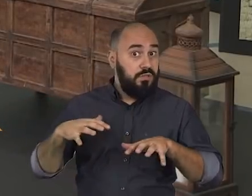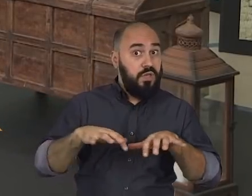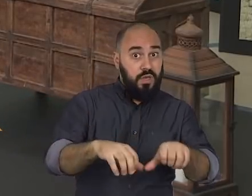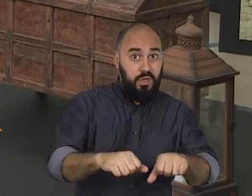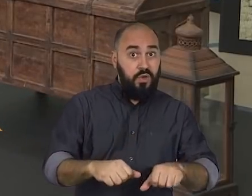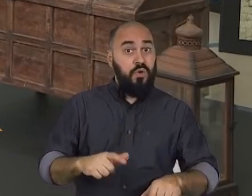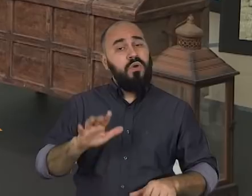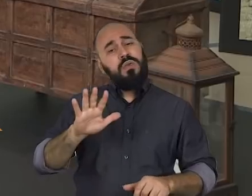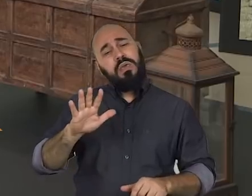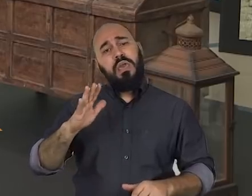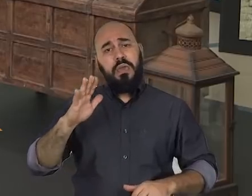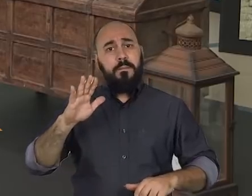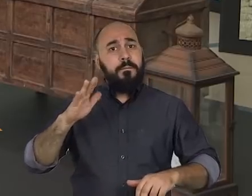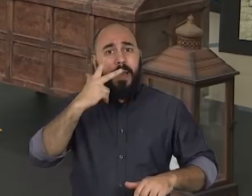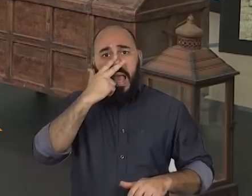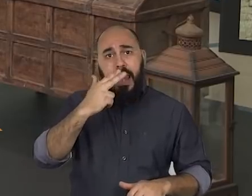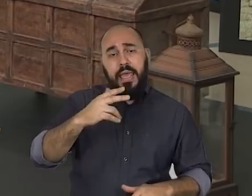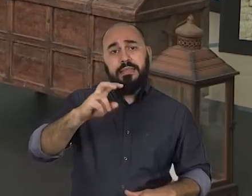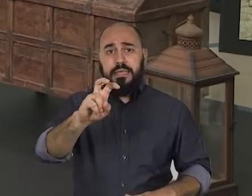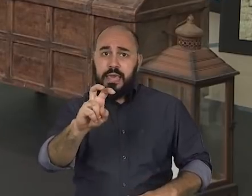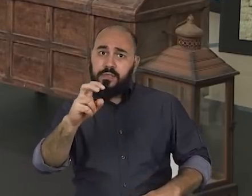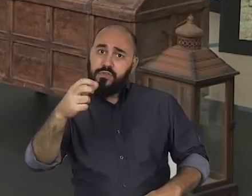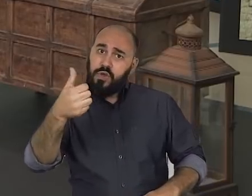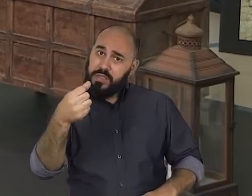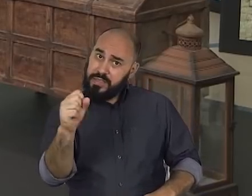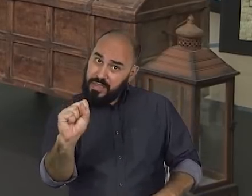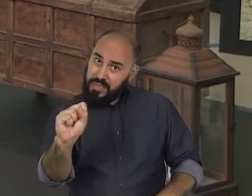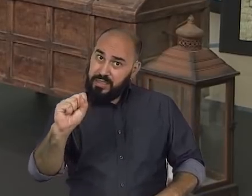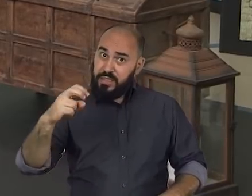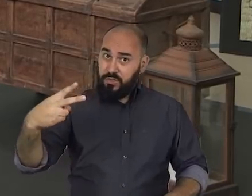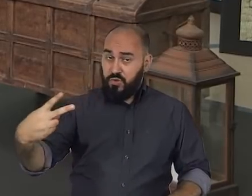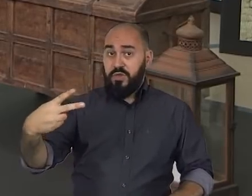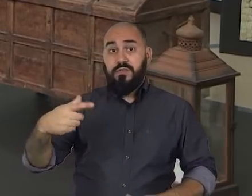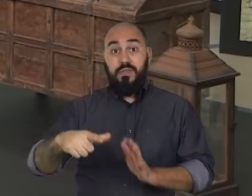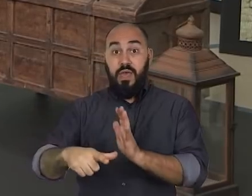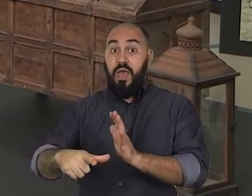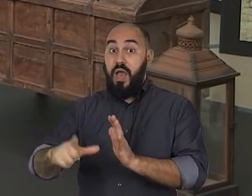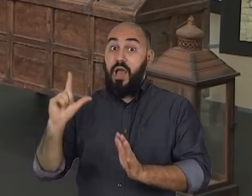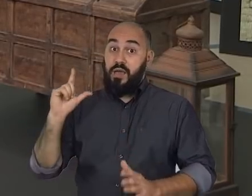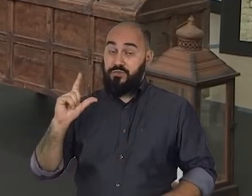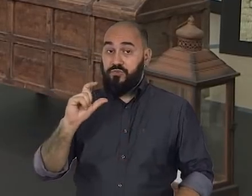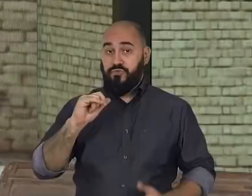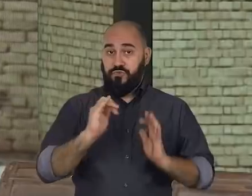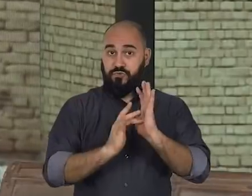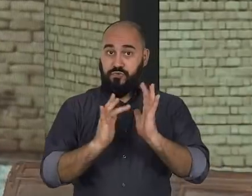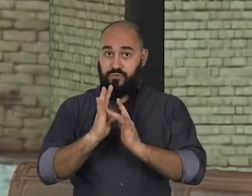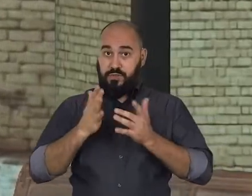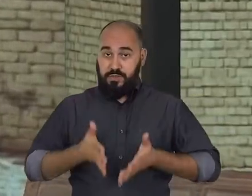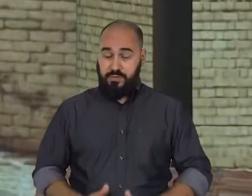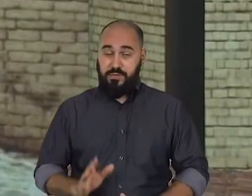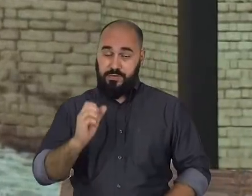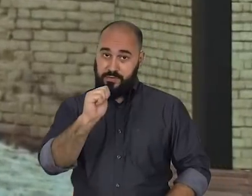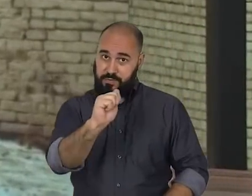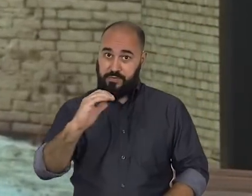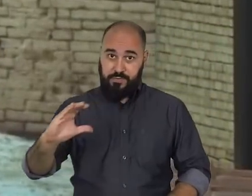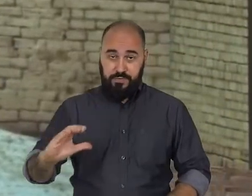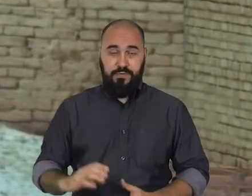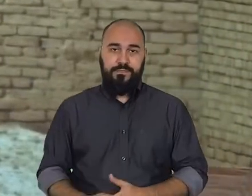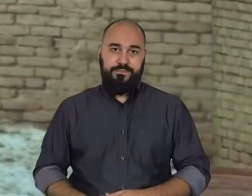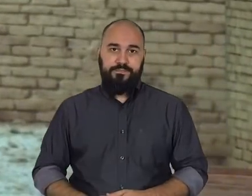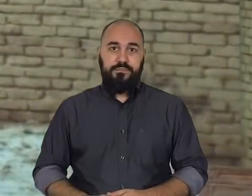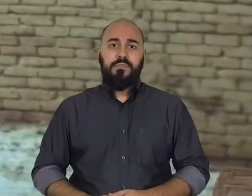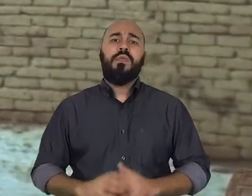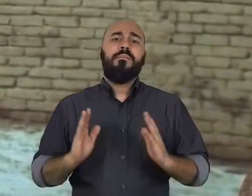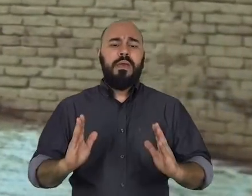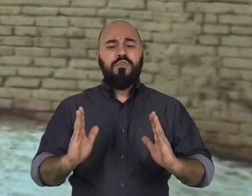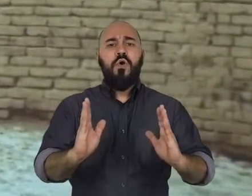talvez teria ocorrido em 582 a.C., mas sobre ela eu falarei mais à frente. No segundo período